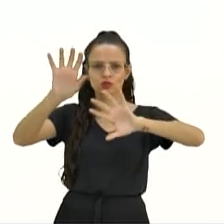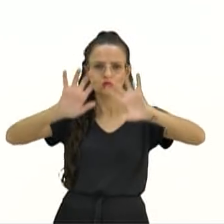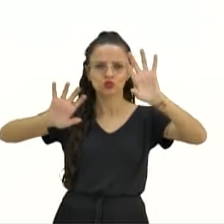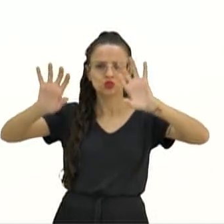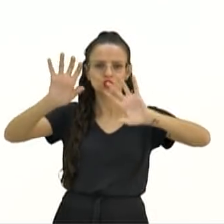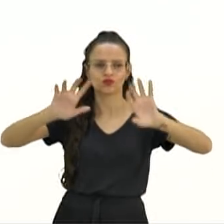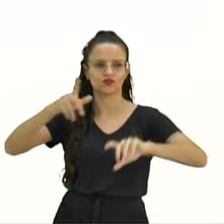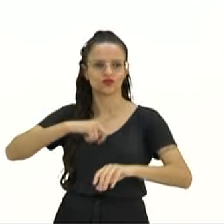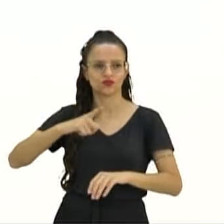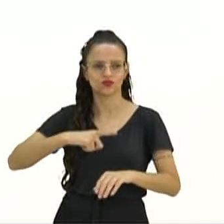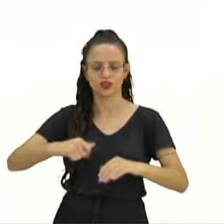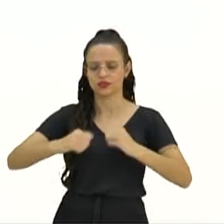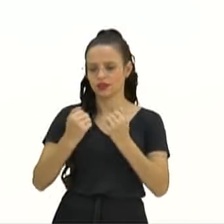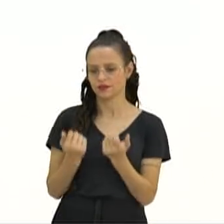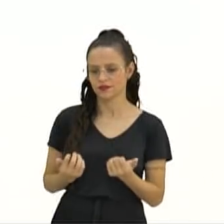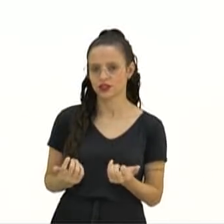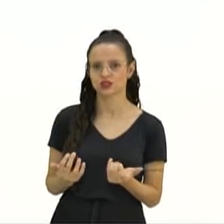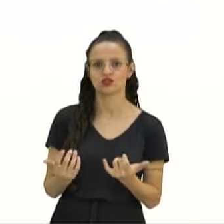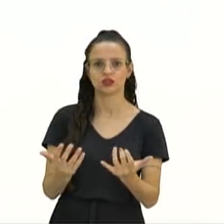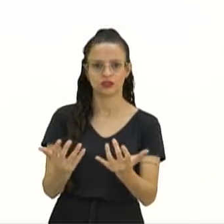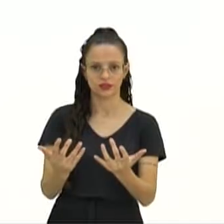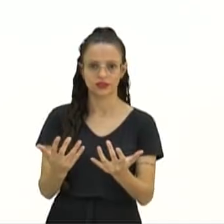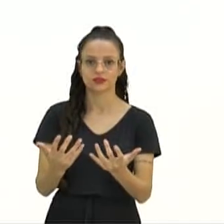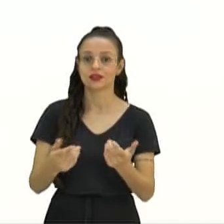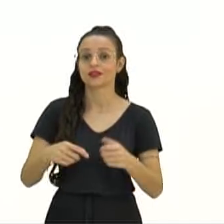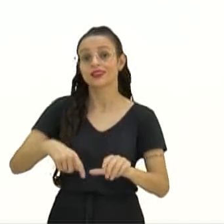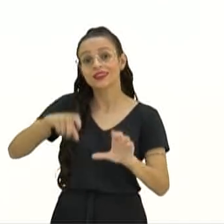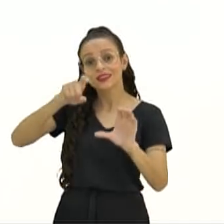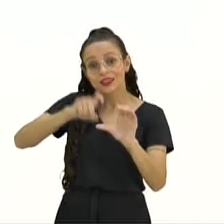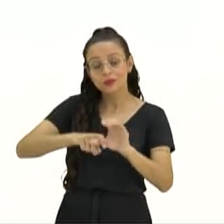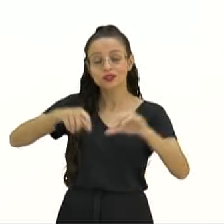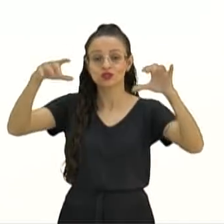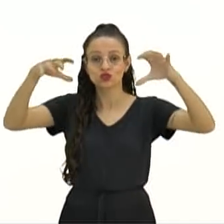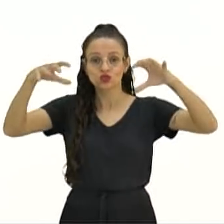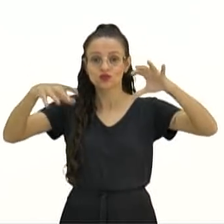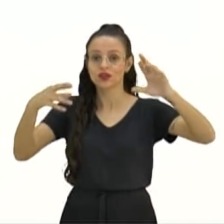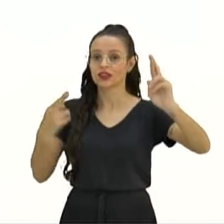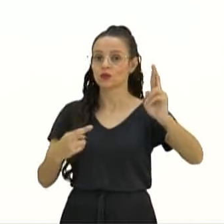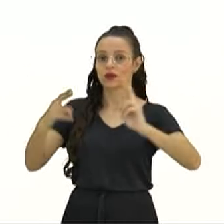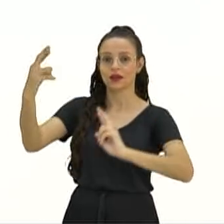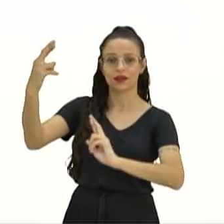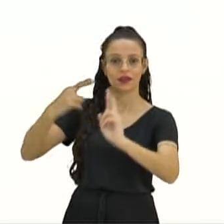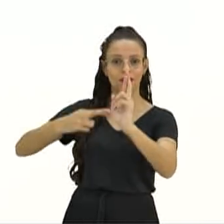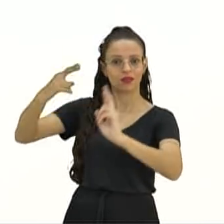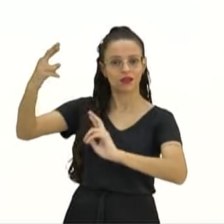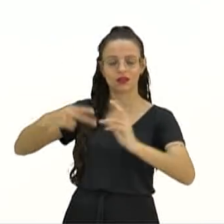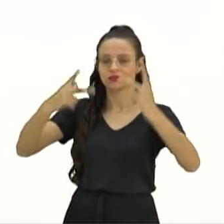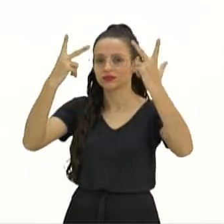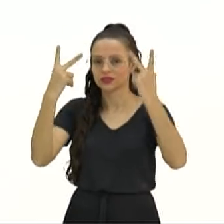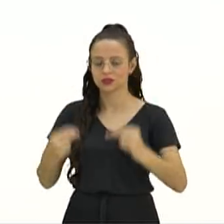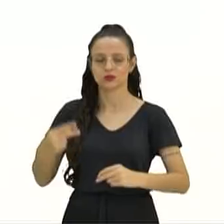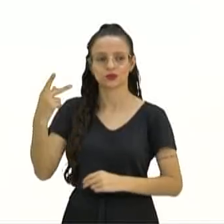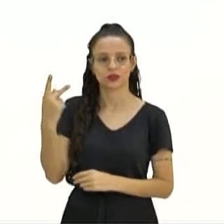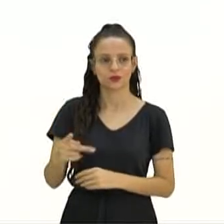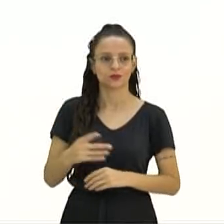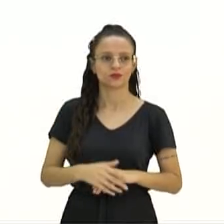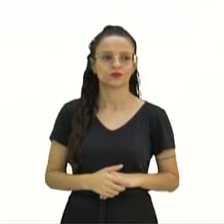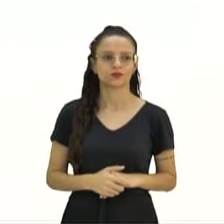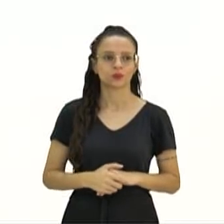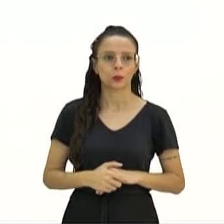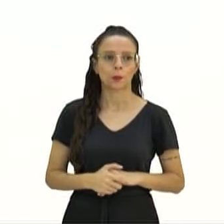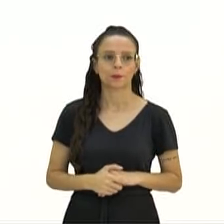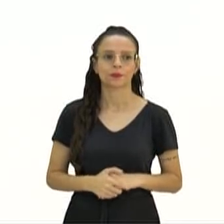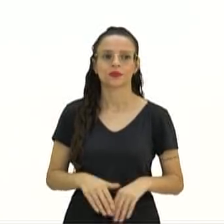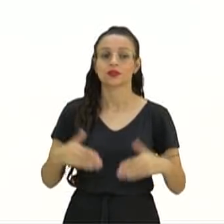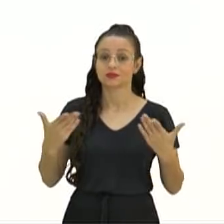determinadas áreas, eu tenho a vegetação que depende daquela chuva, então é uma relação ali natural, certo?